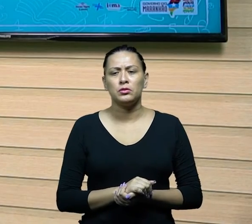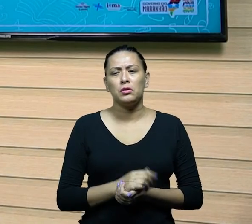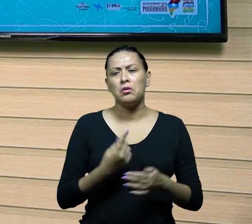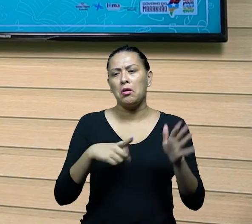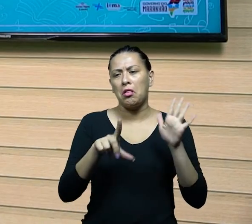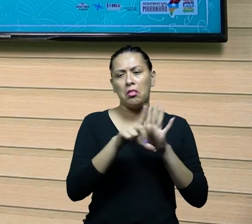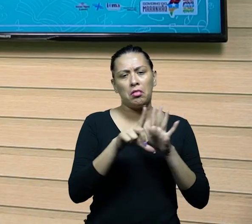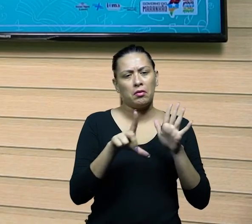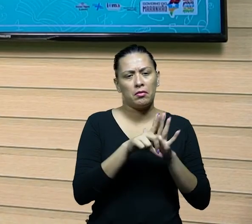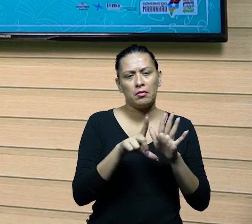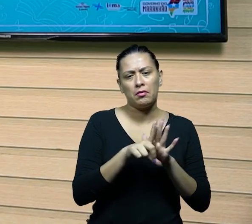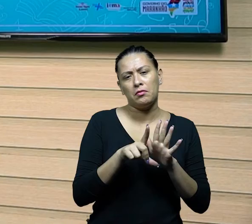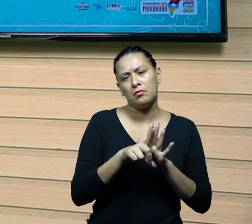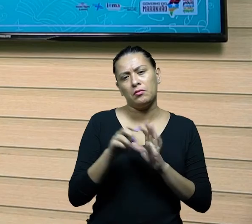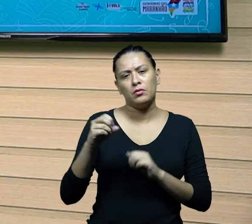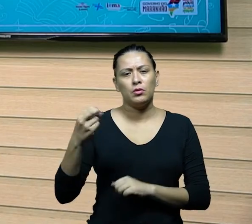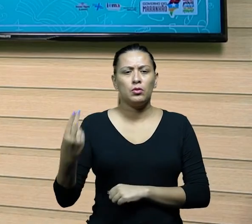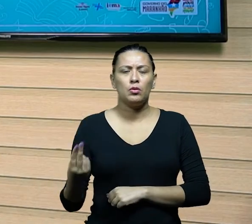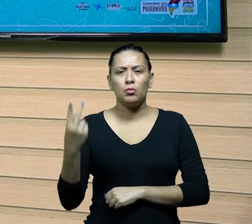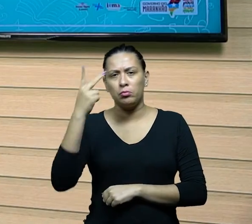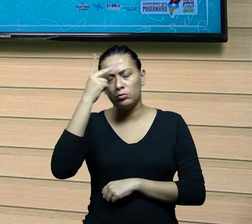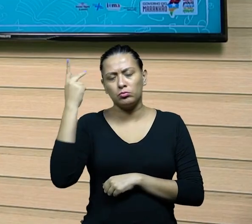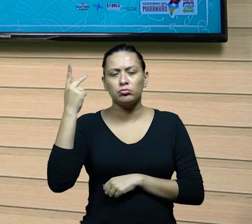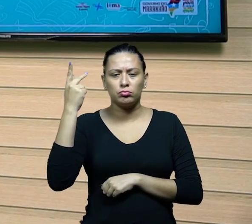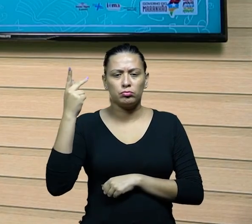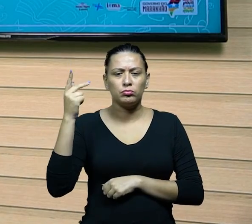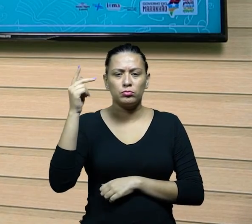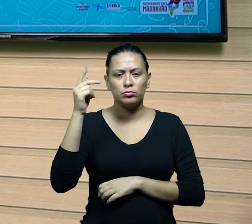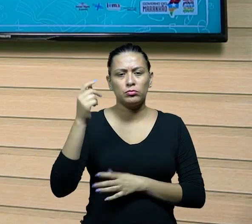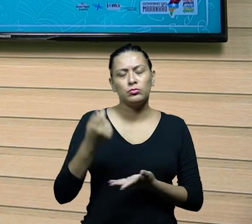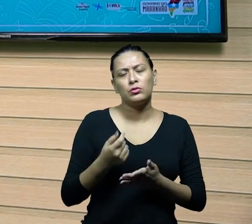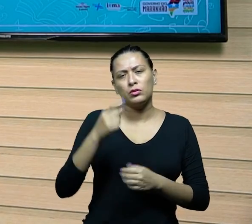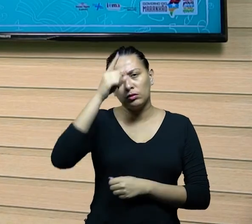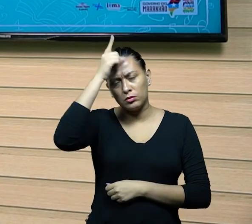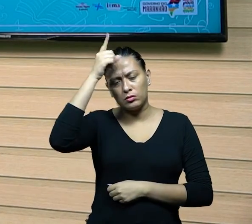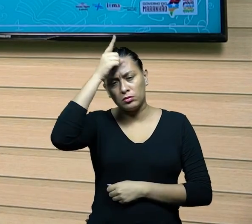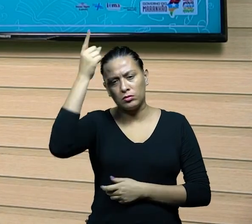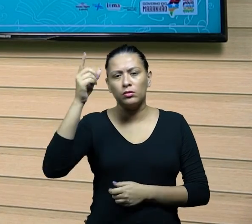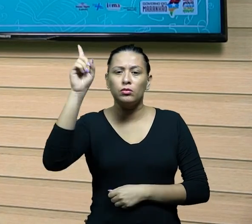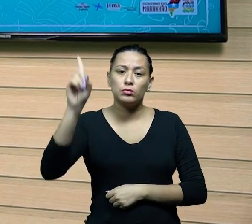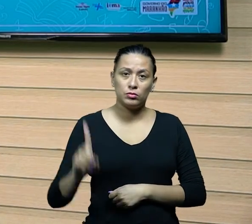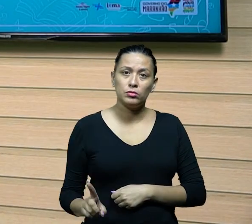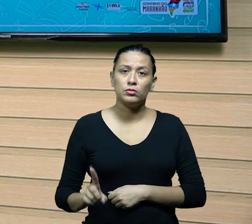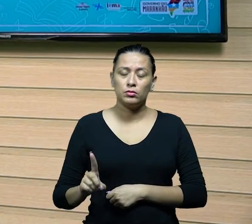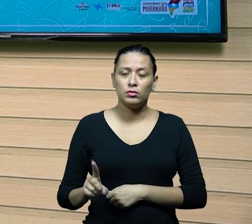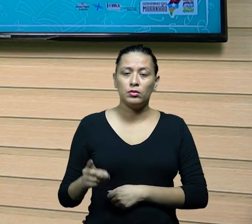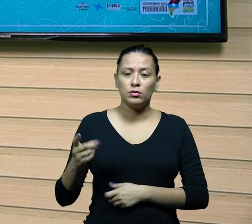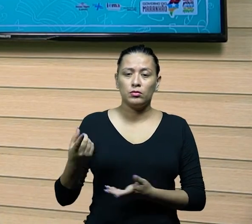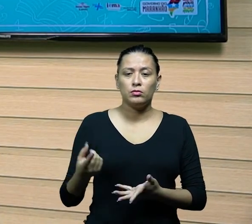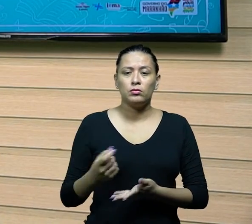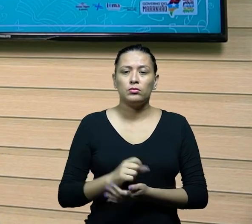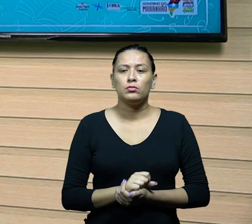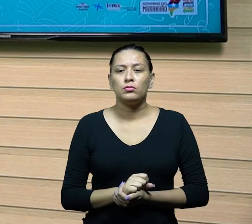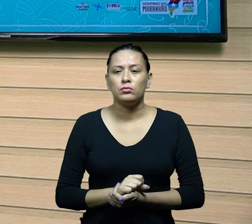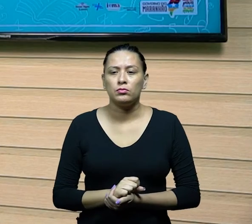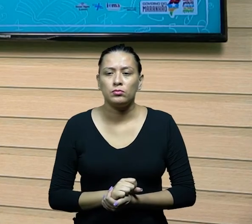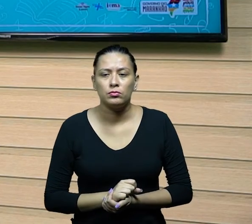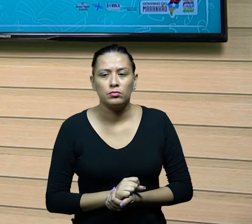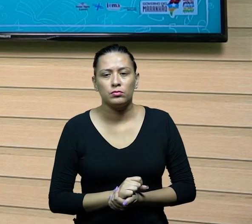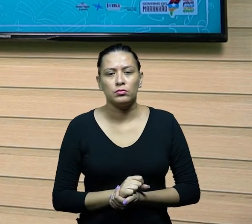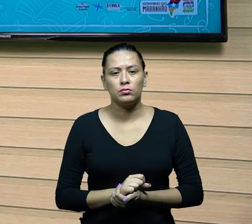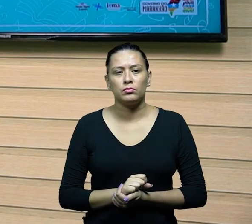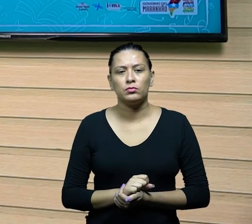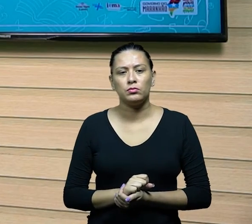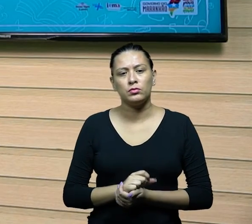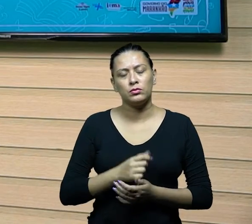onde O legislador de onde o operador do direito né ele busca inspiração para criar as leis Ou seja criar